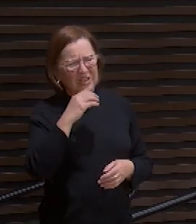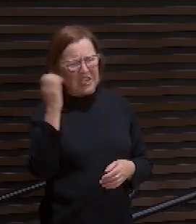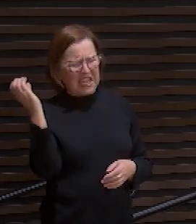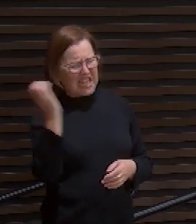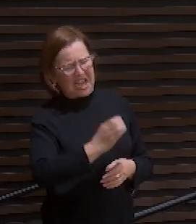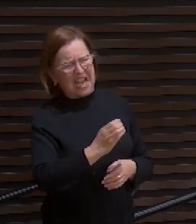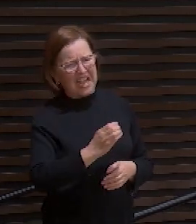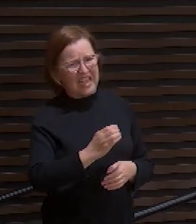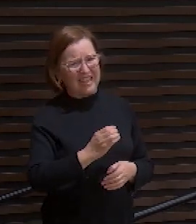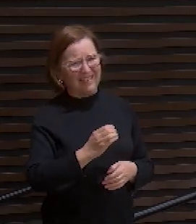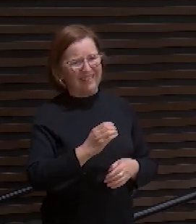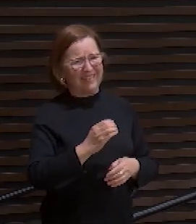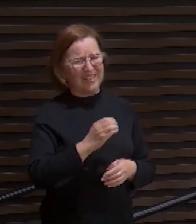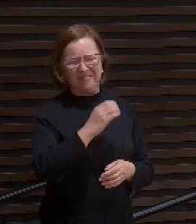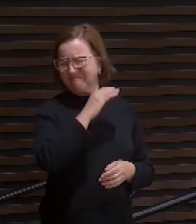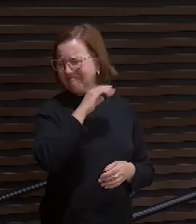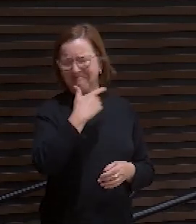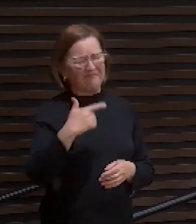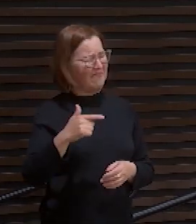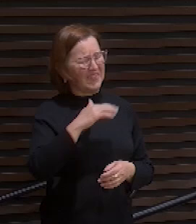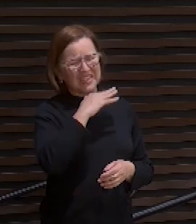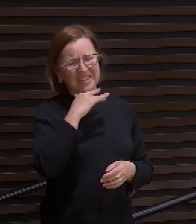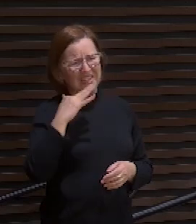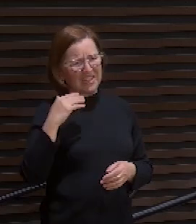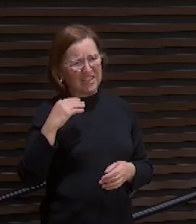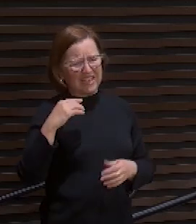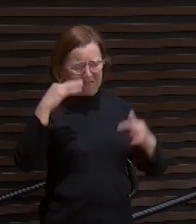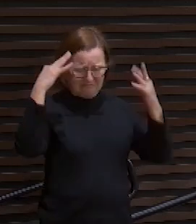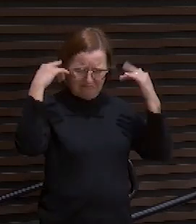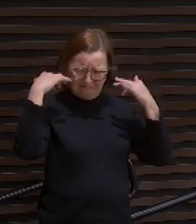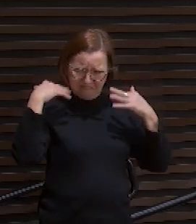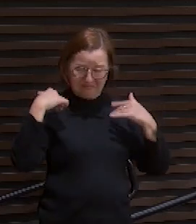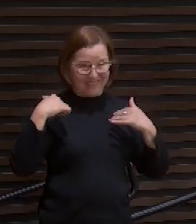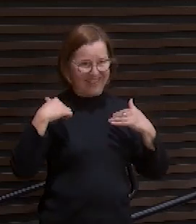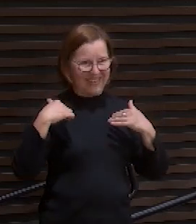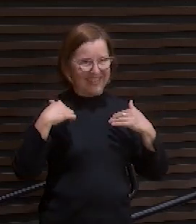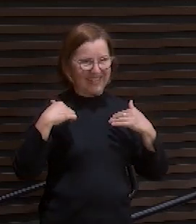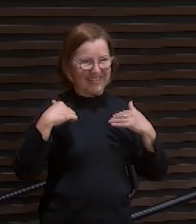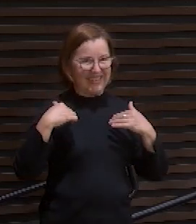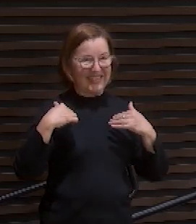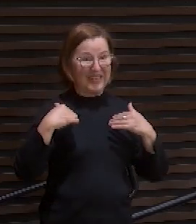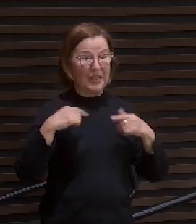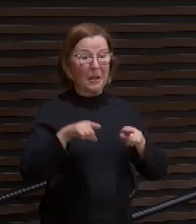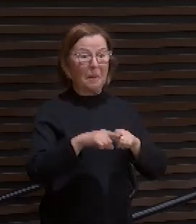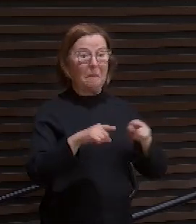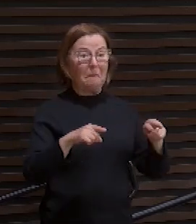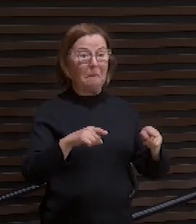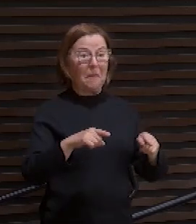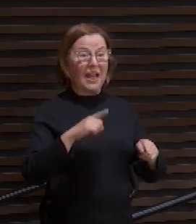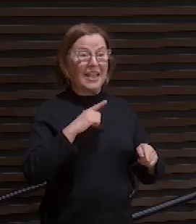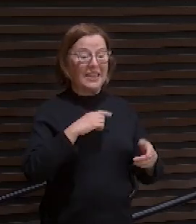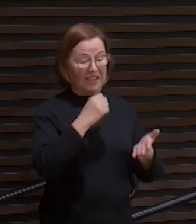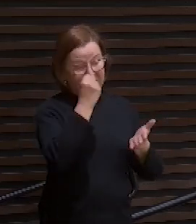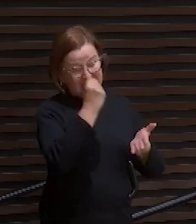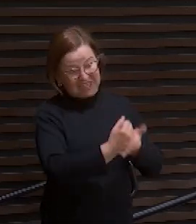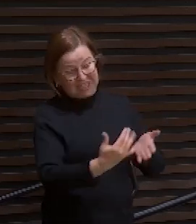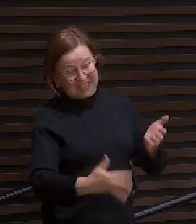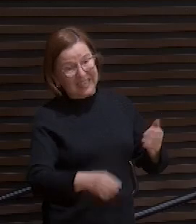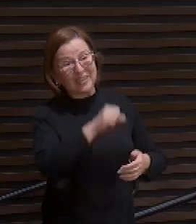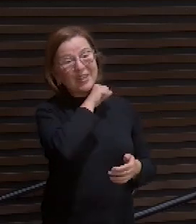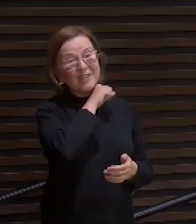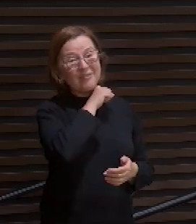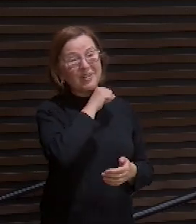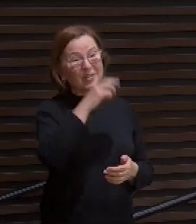não tem cheiro de esforço, não tem cheiro de suor, é cheiro de sangue do sacrifício do Senhor Jesus